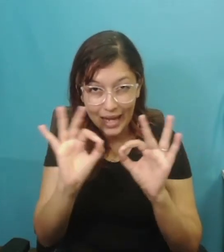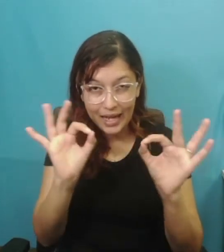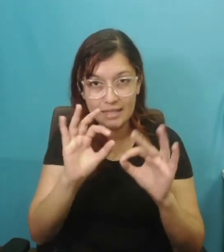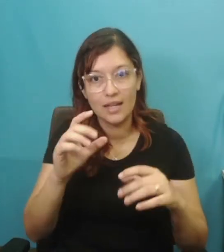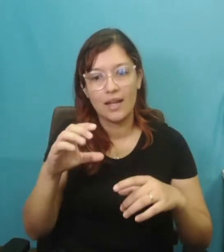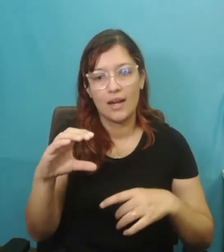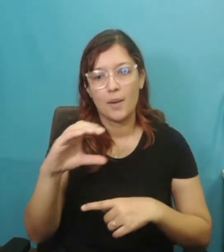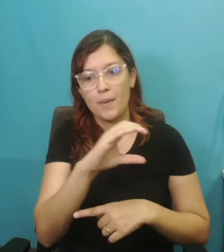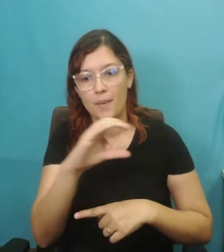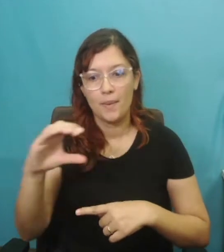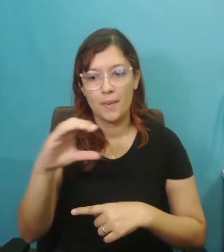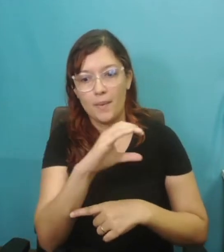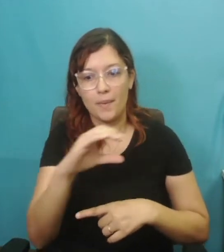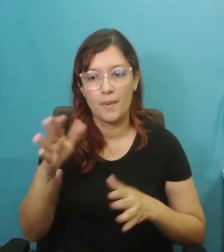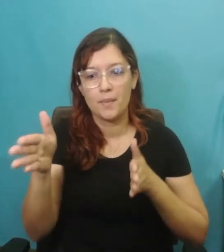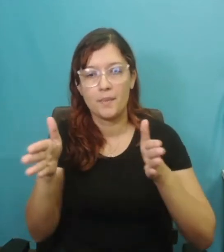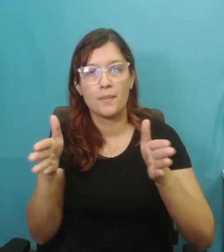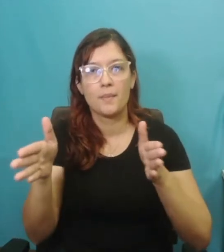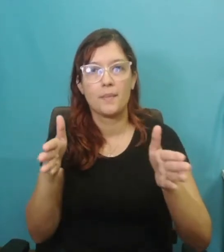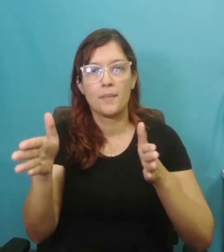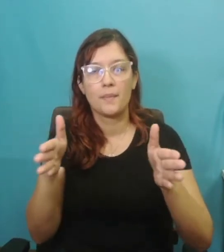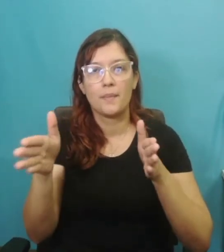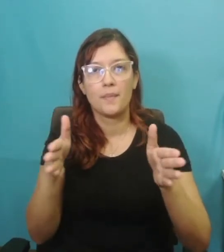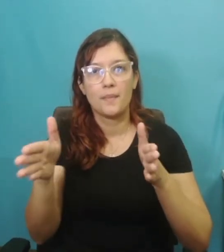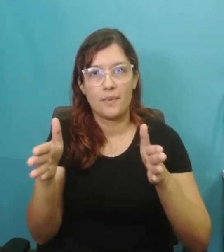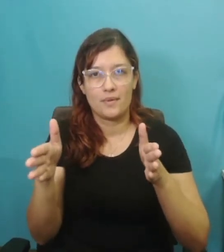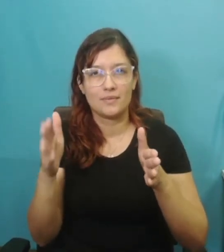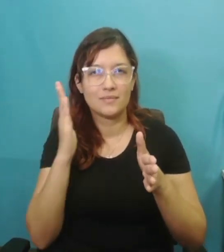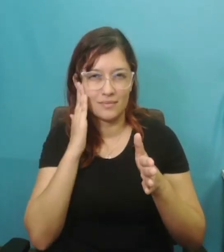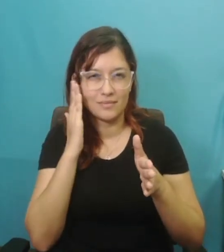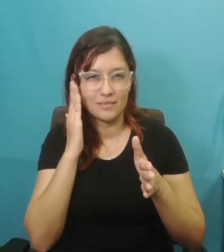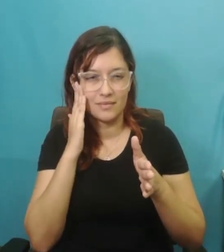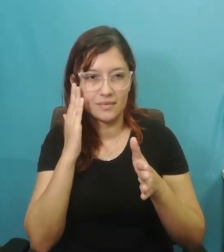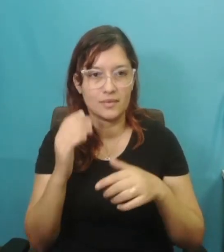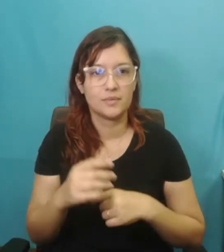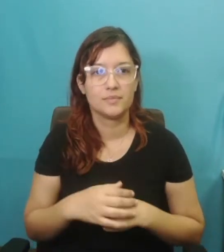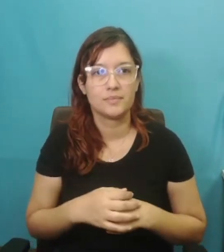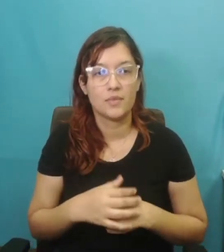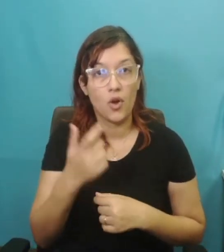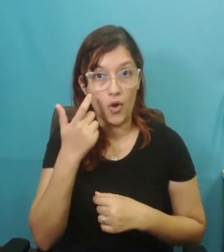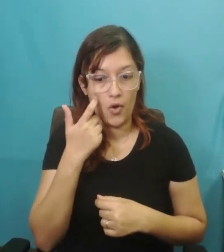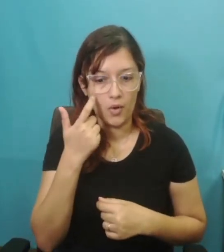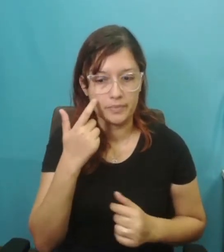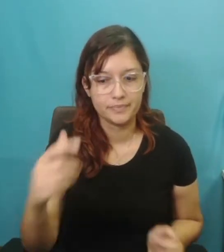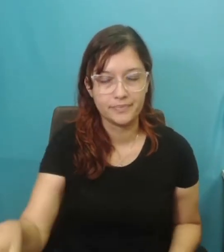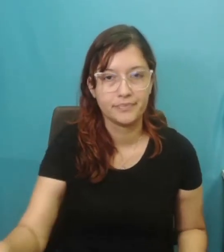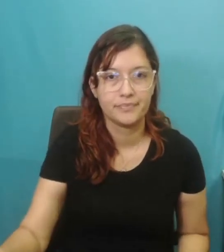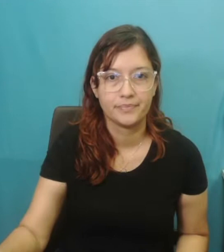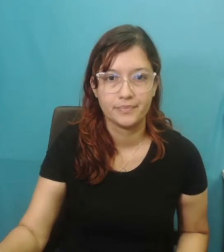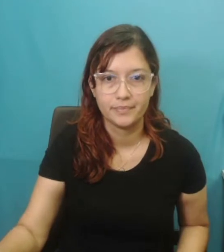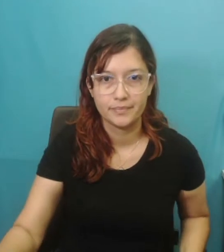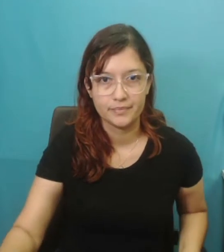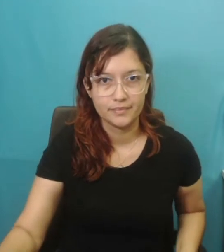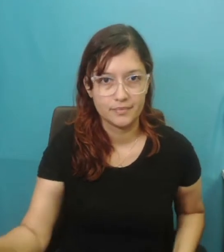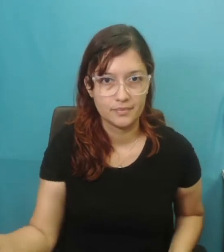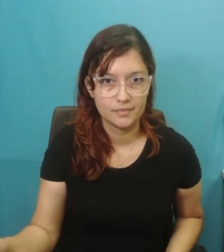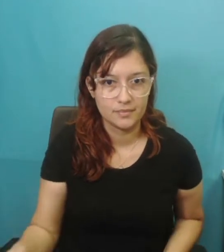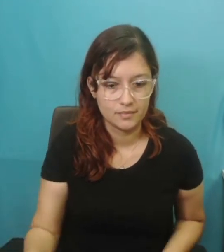não tiver atrito ou ele for desconsiderado, ele vai ficar fazendo esse